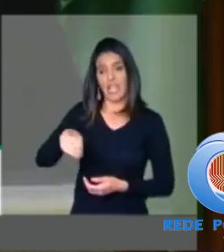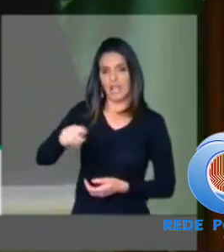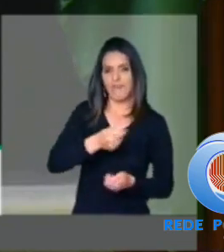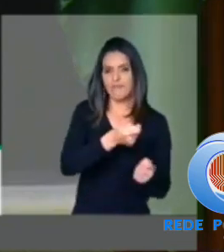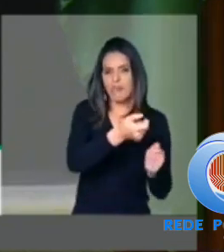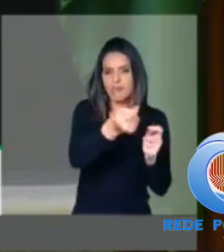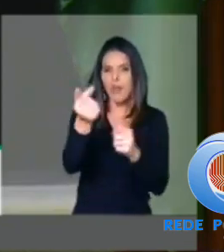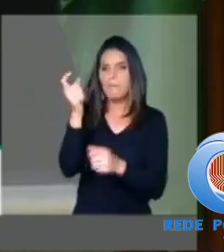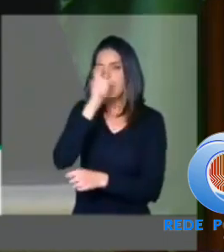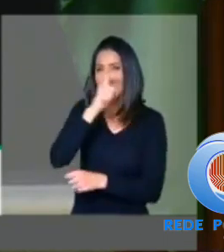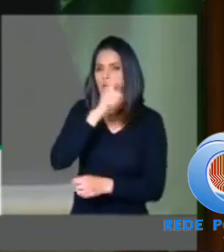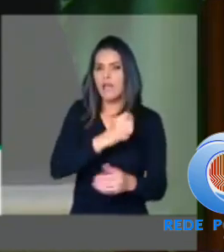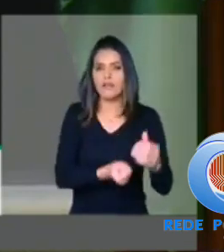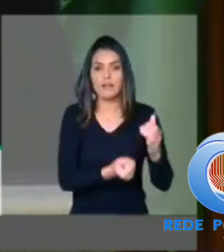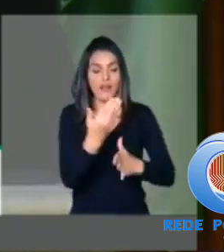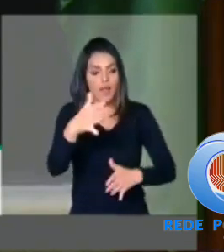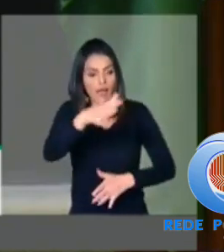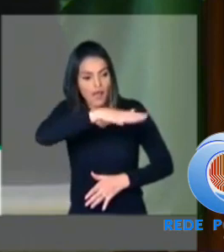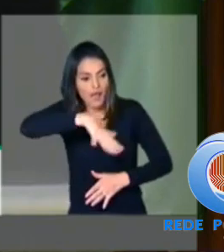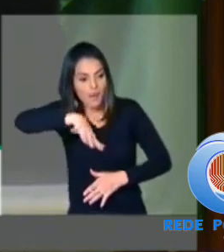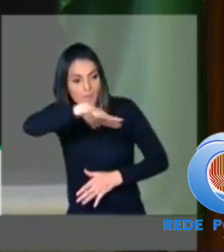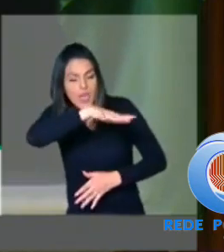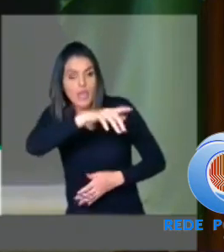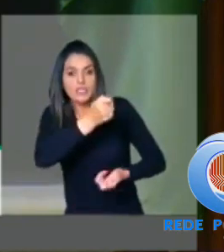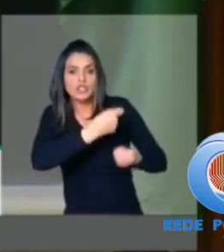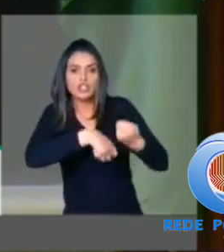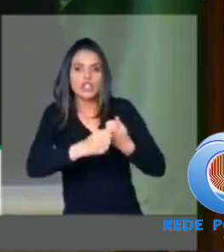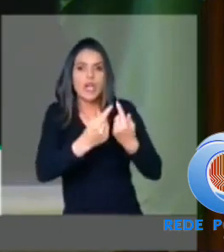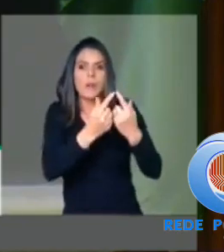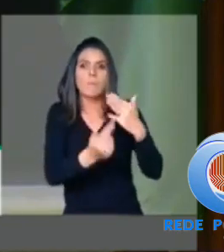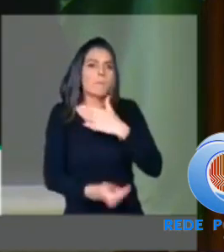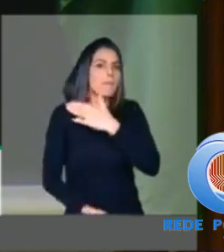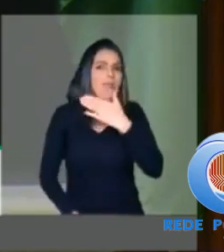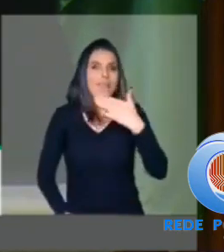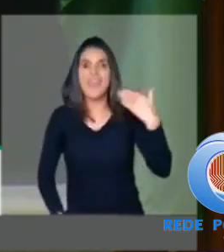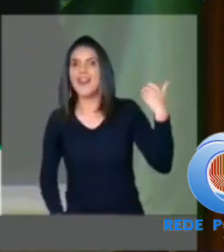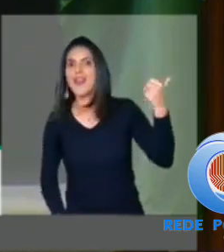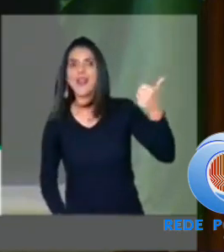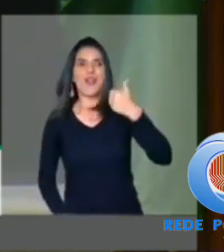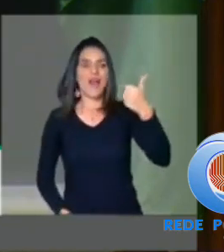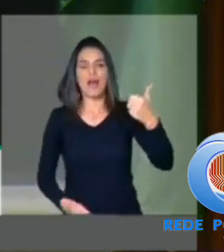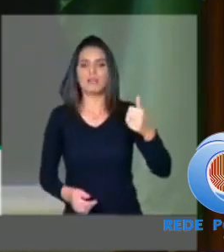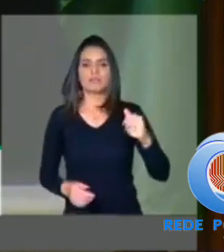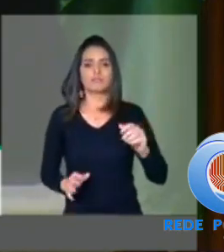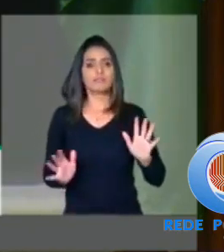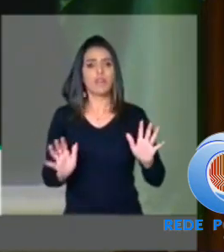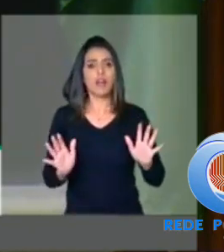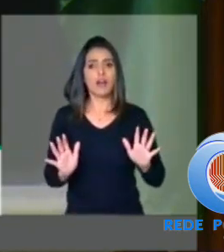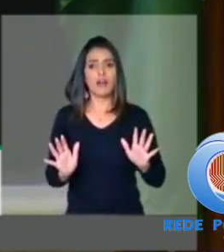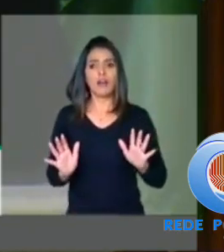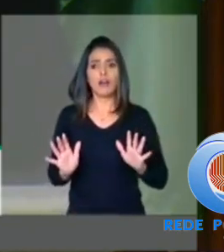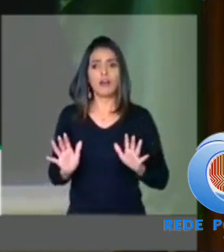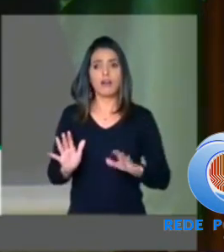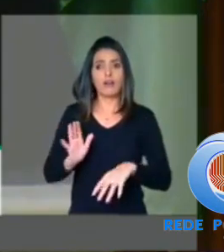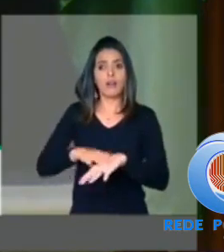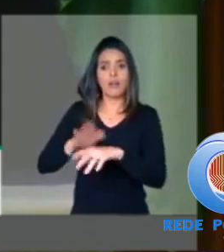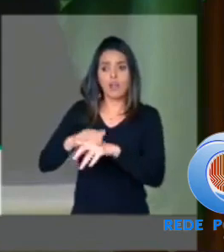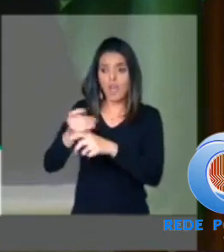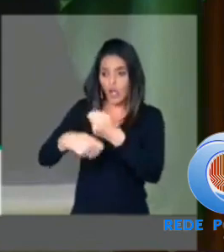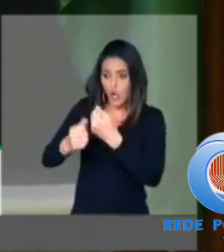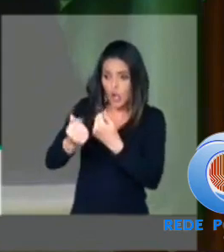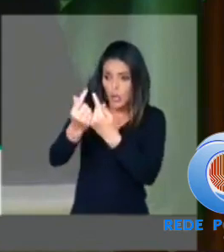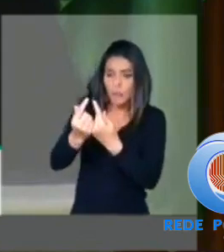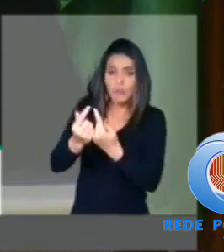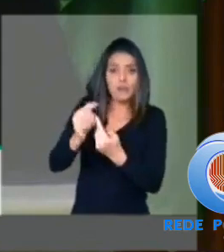você criar um ambiente de negócios melhor resolvesse o problema da economia, deputado Fontana. Não tem